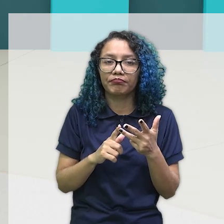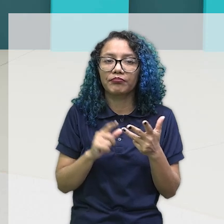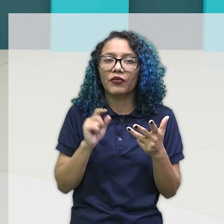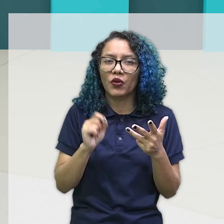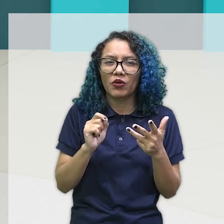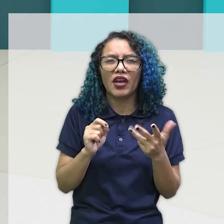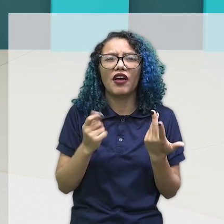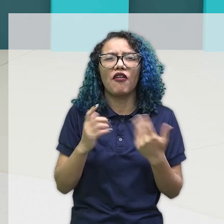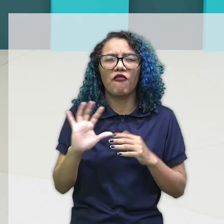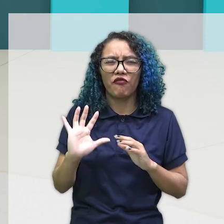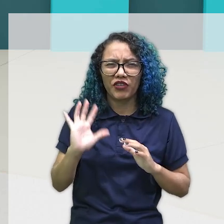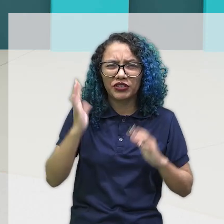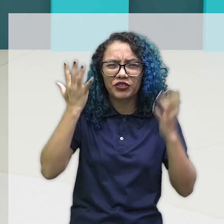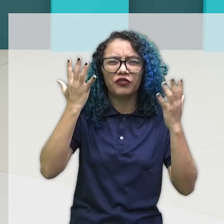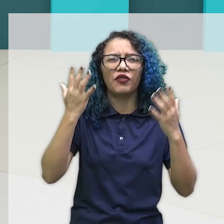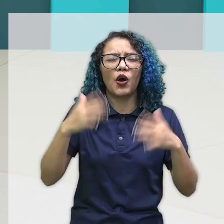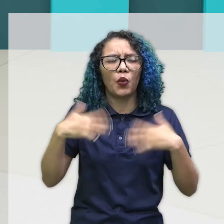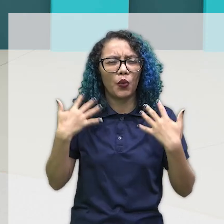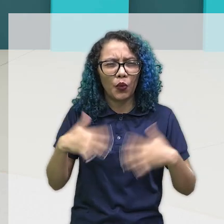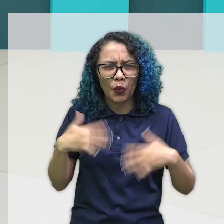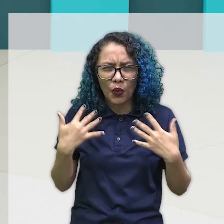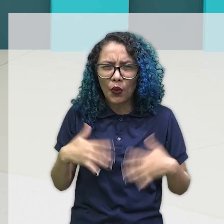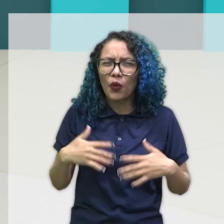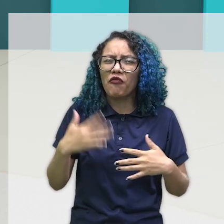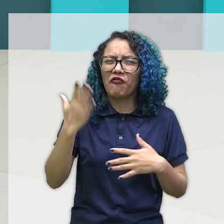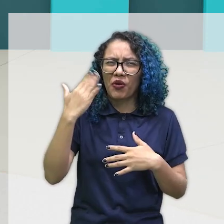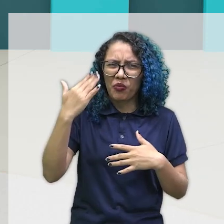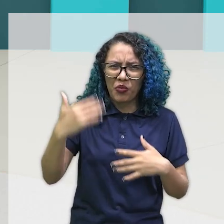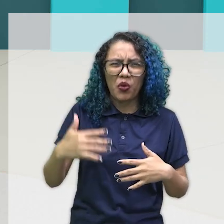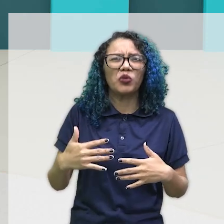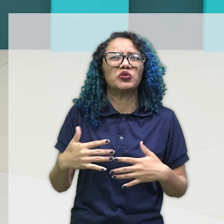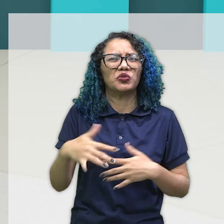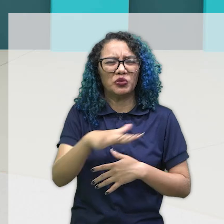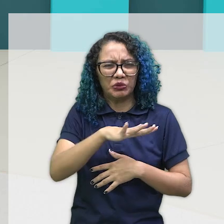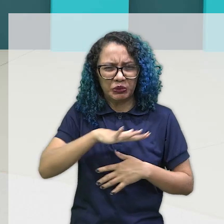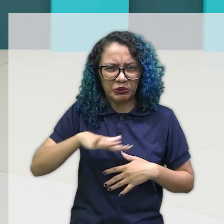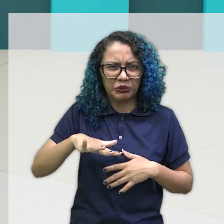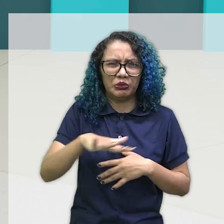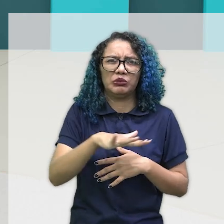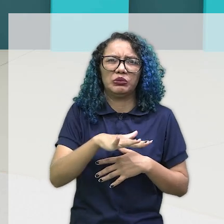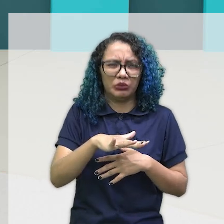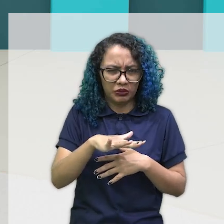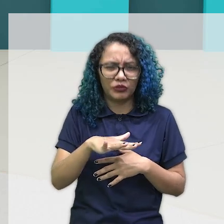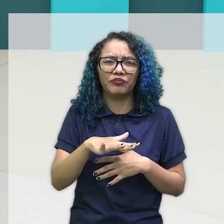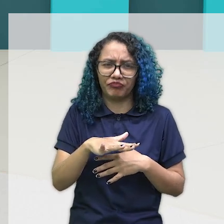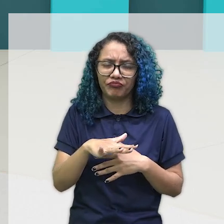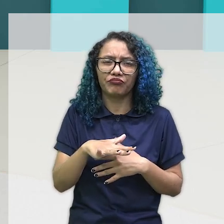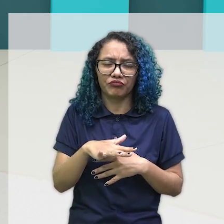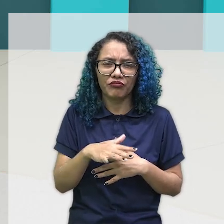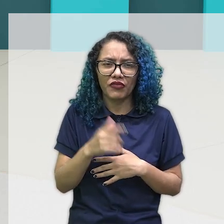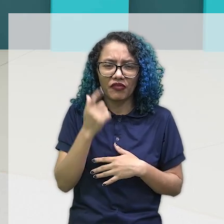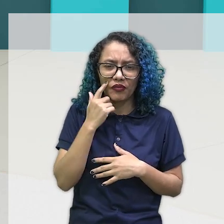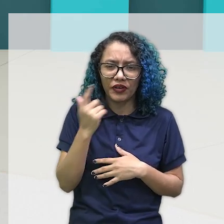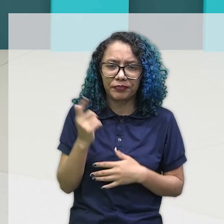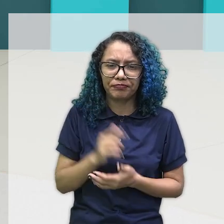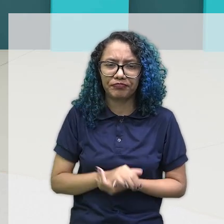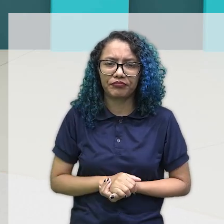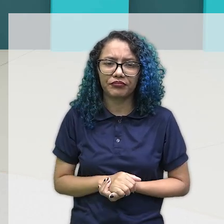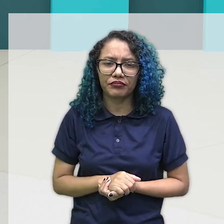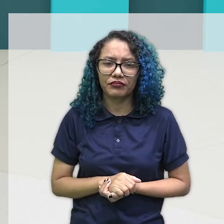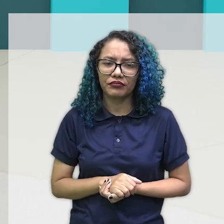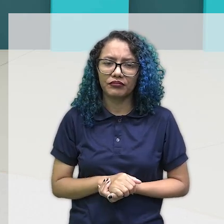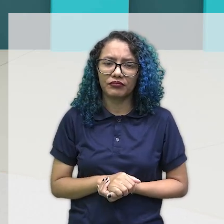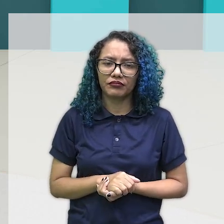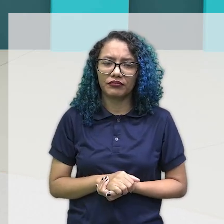muito grandioso, então nós temos mais coisas para falar sobre ele. Let's go! Então, The Bombódromo, lá